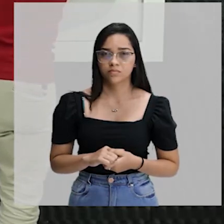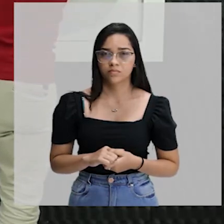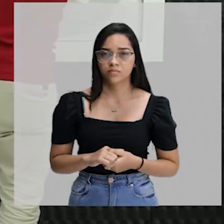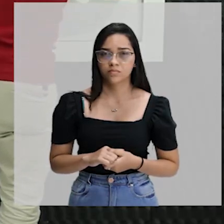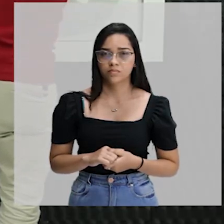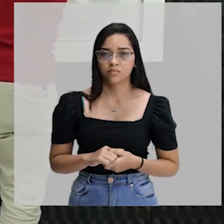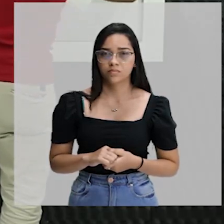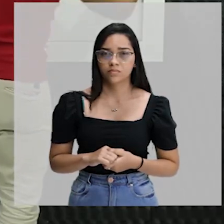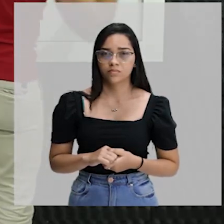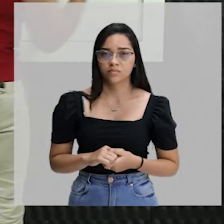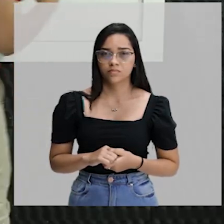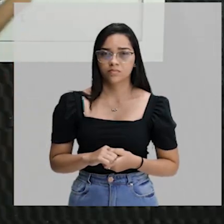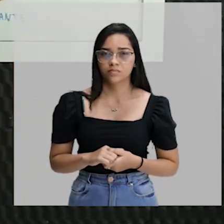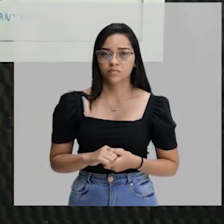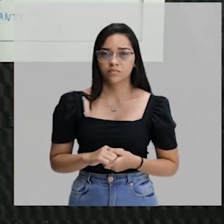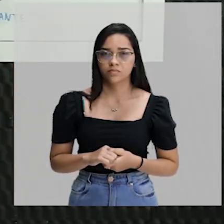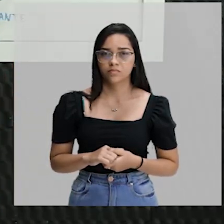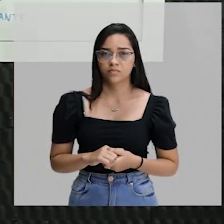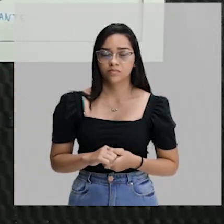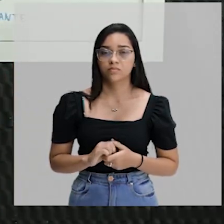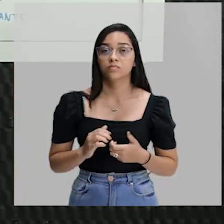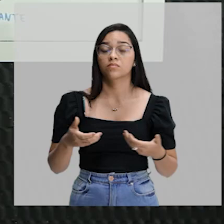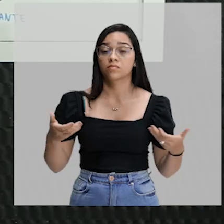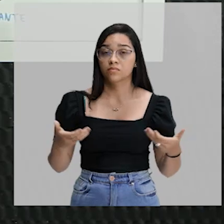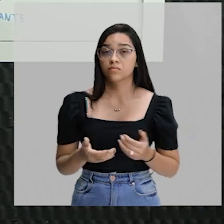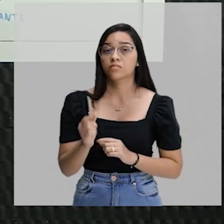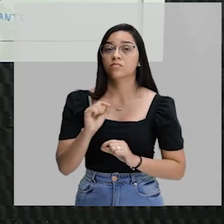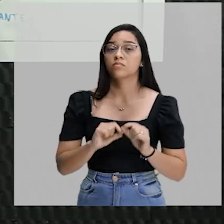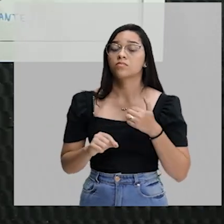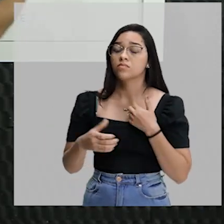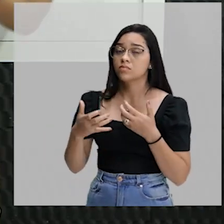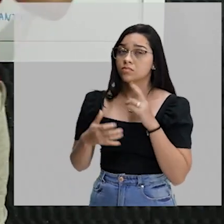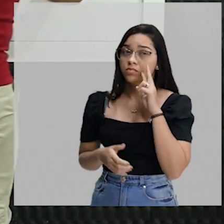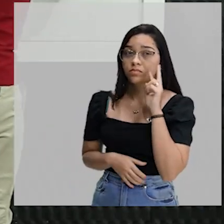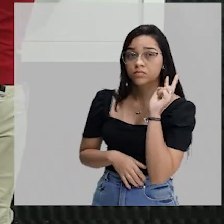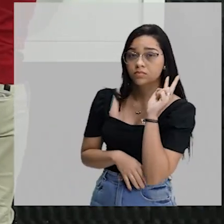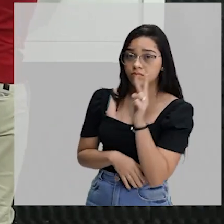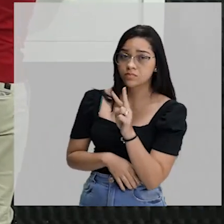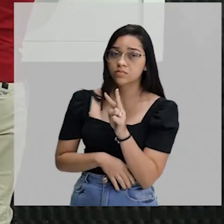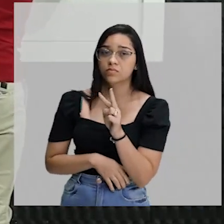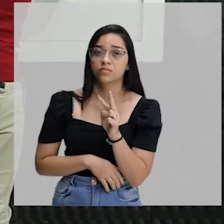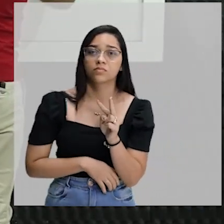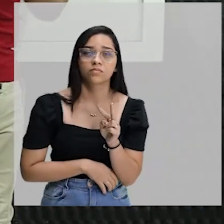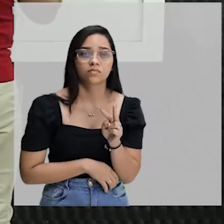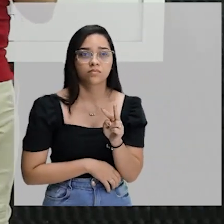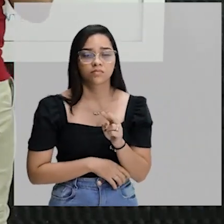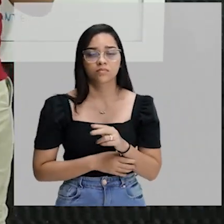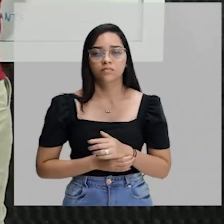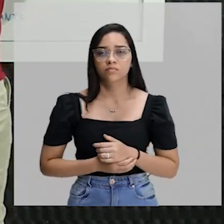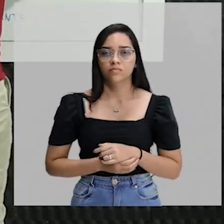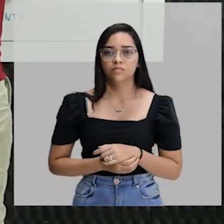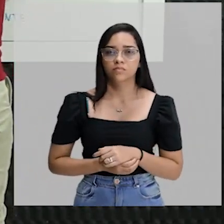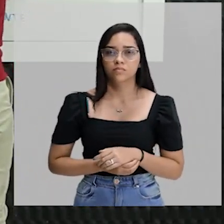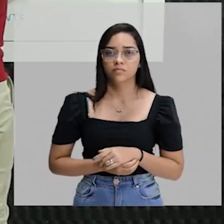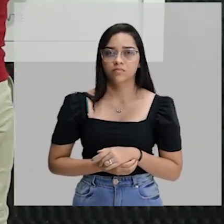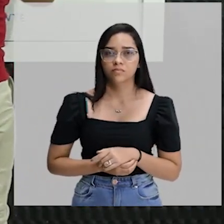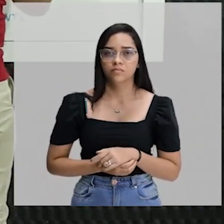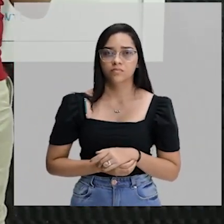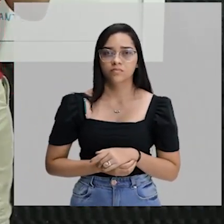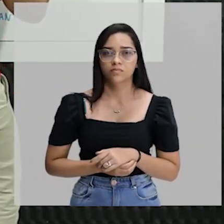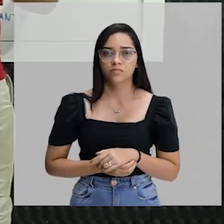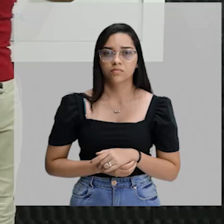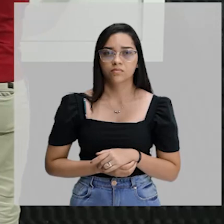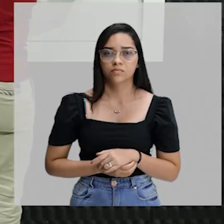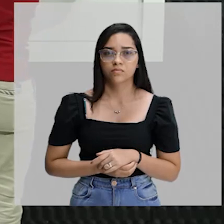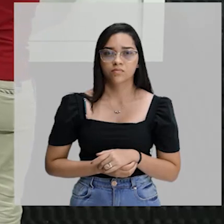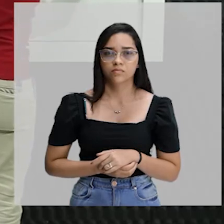XAzinho, Y. Agora eu quero que vocês olhem, aliás, aqui, esse segundo cruzamento aqui